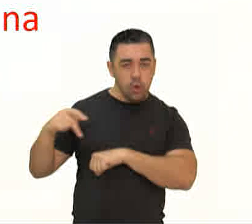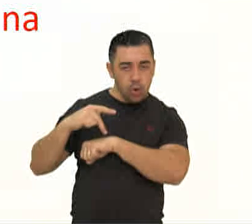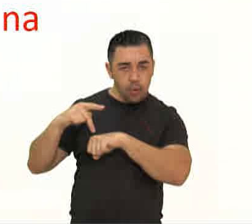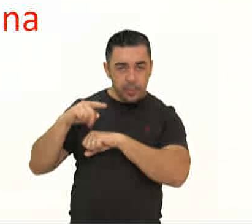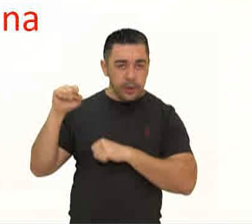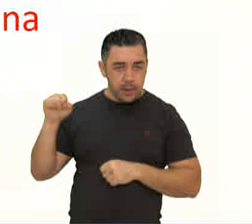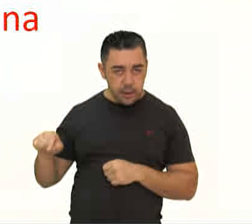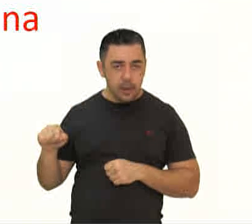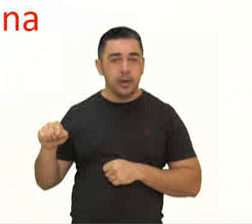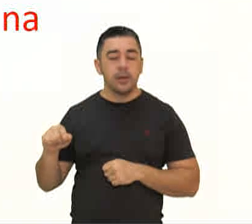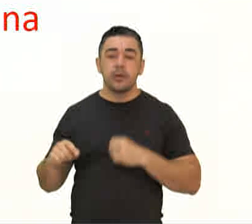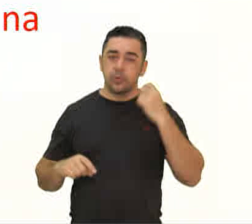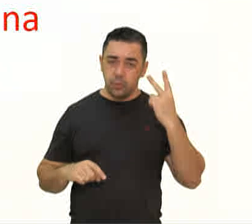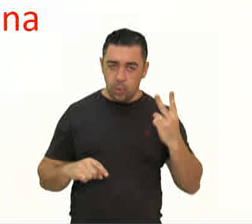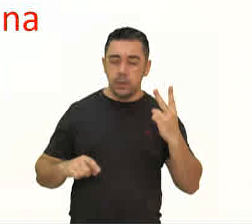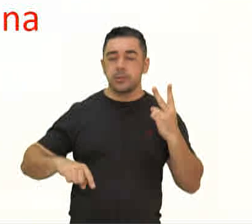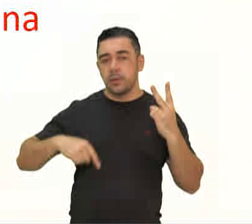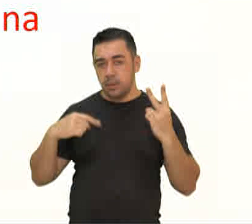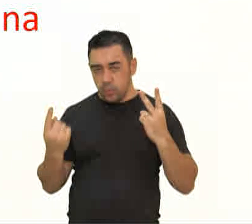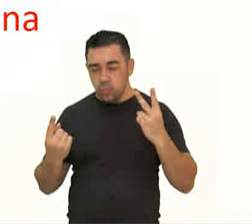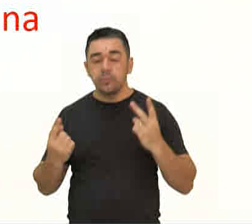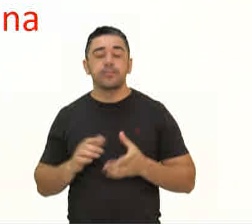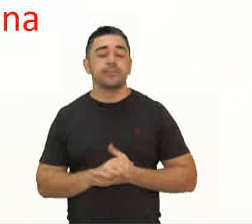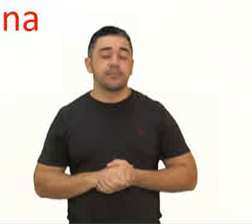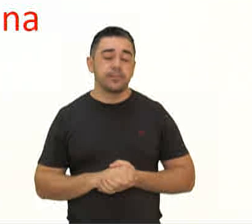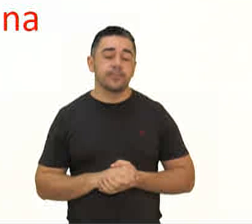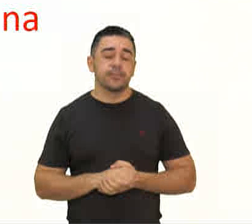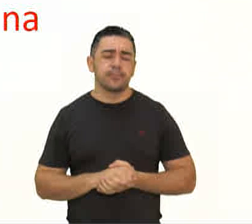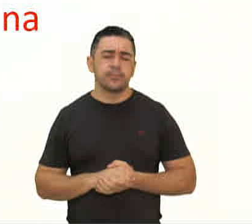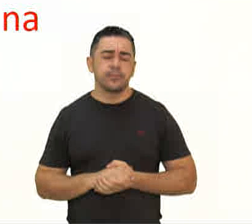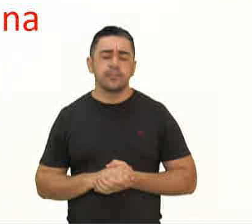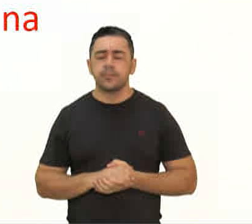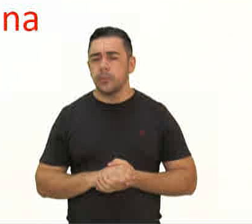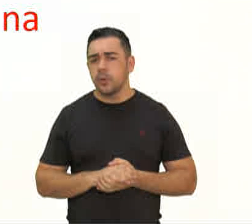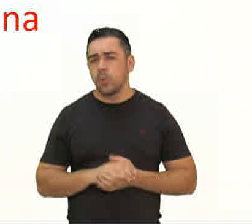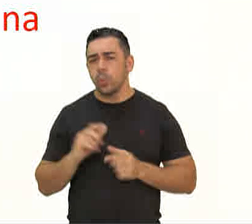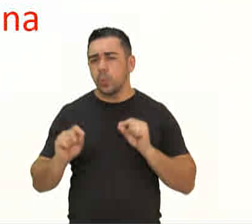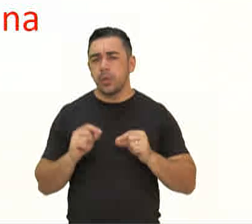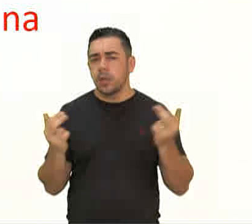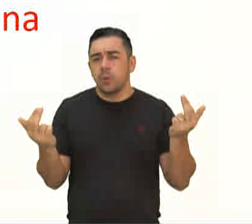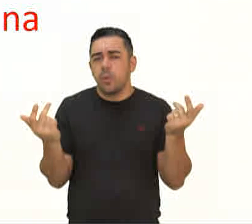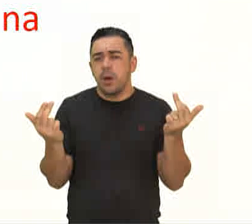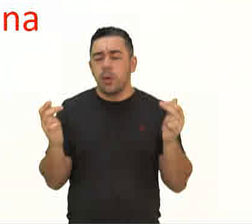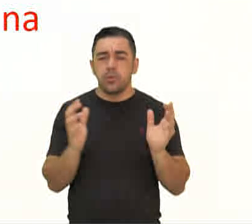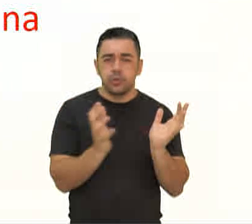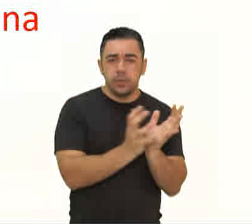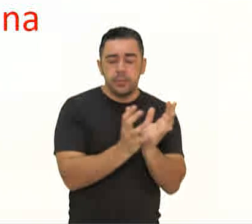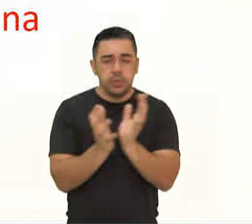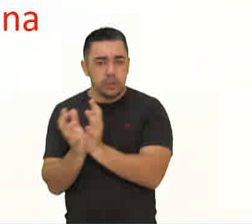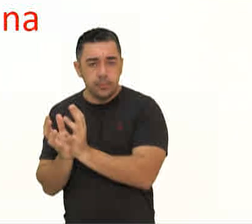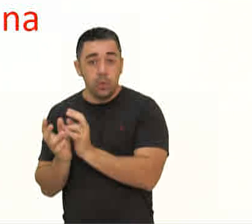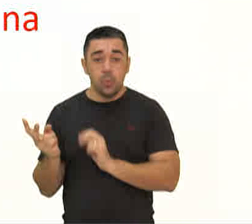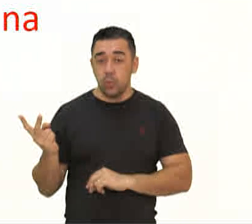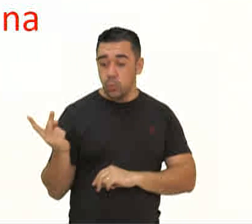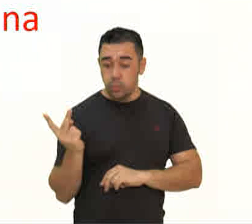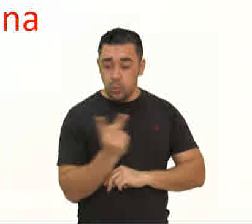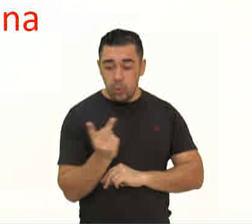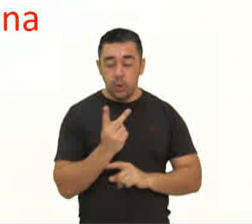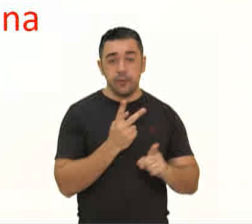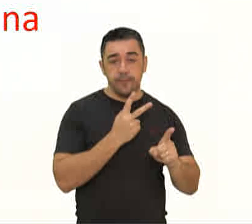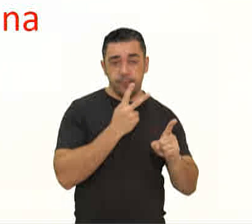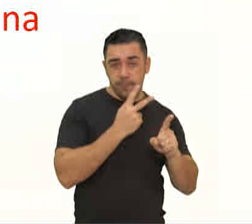batendo a Colômbia por 2-1. O que há em comum entre os dois times é o fato de que,